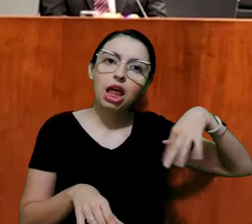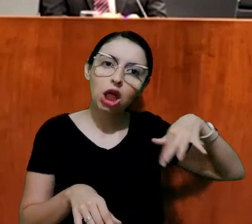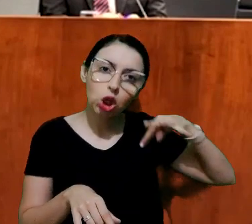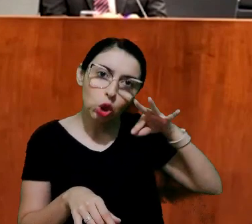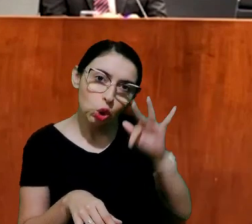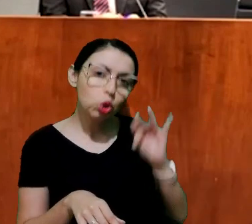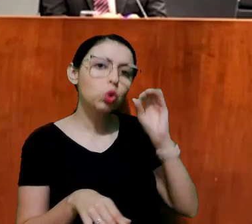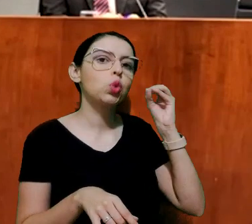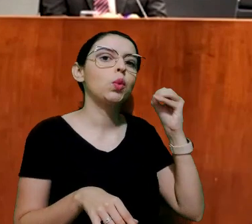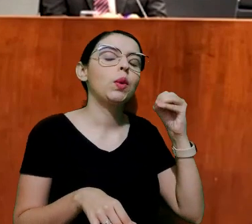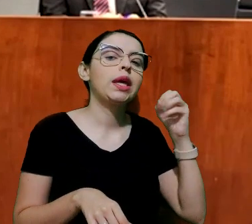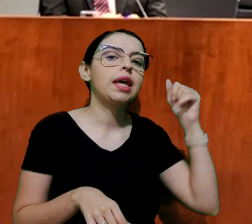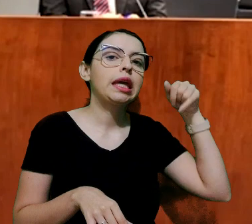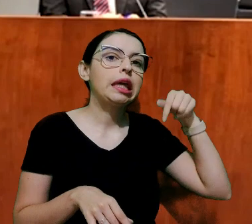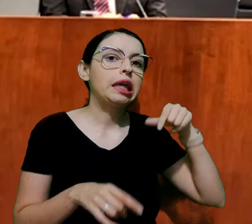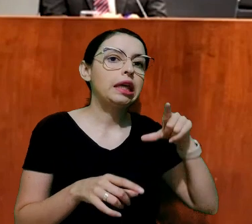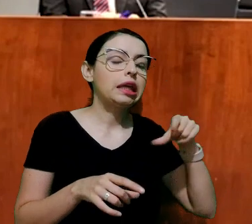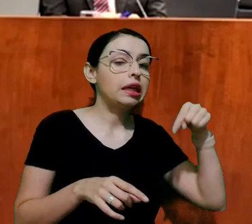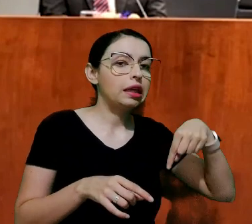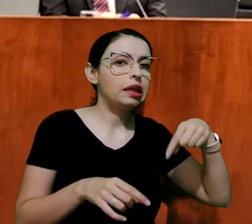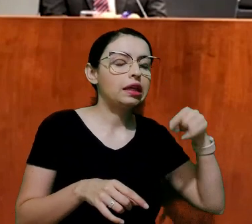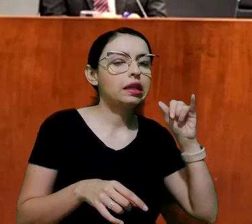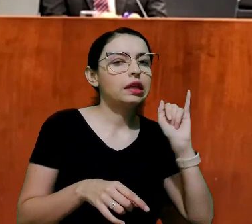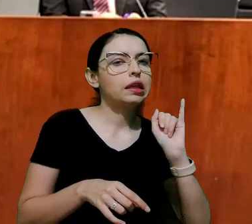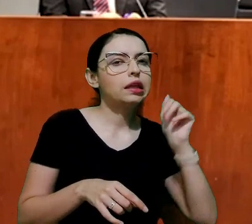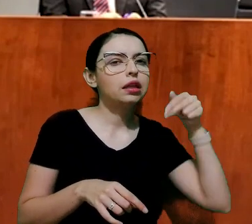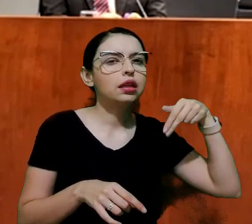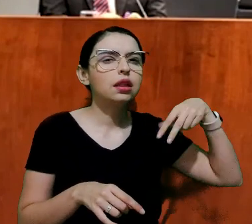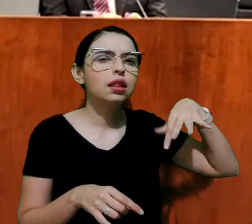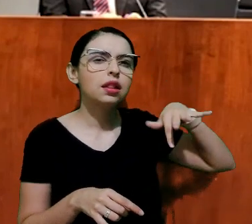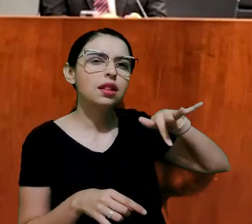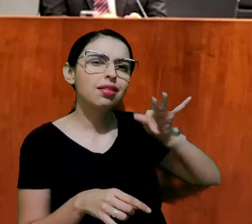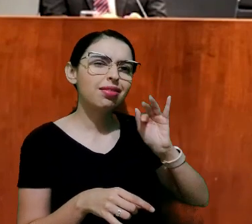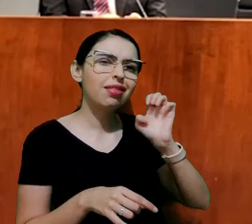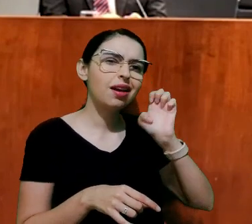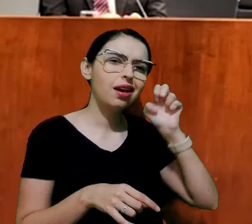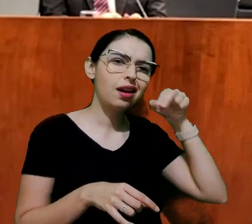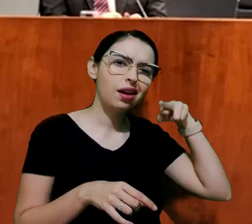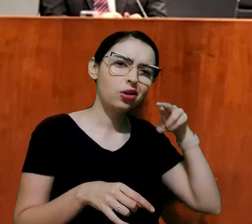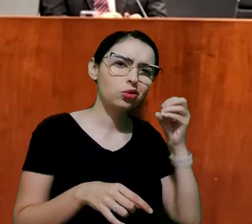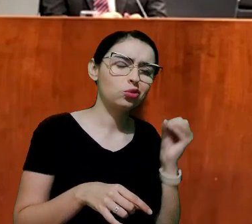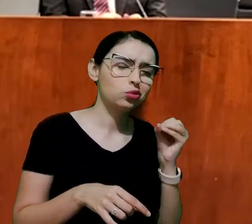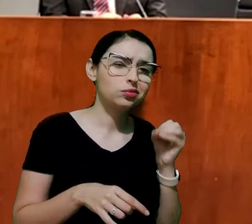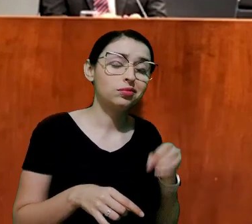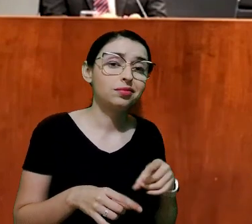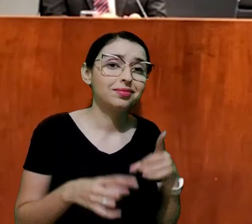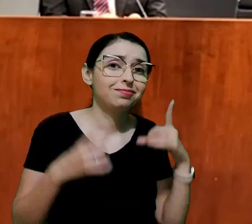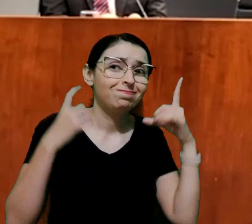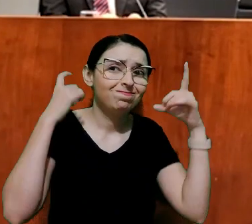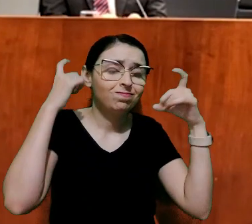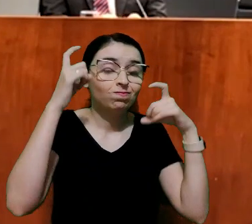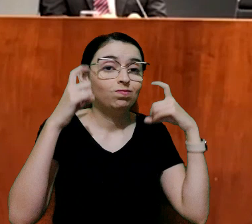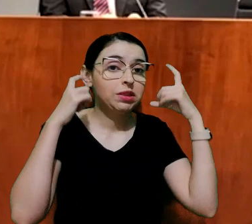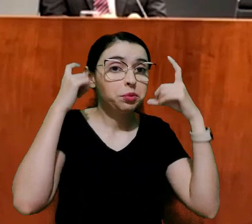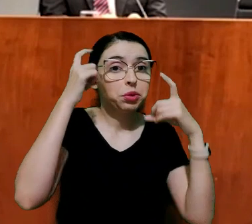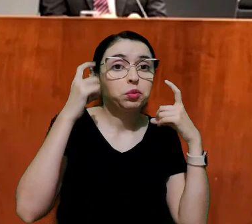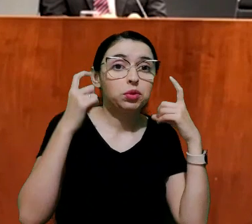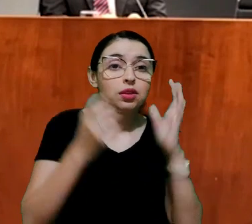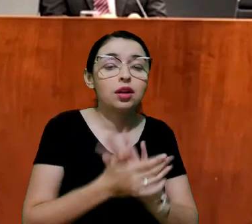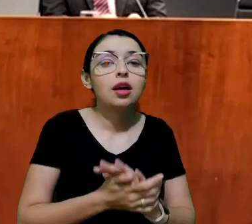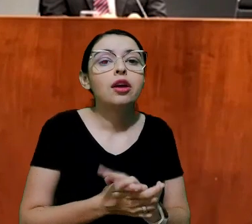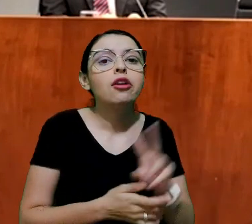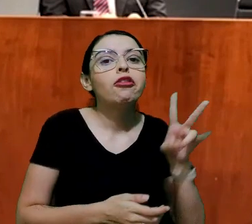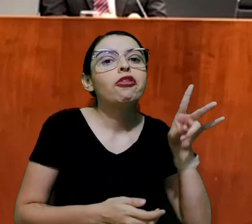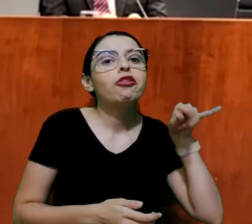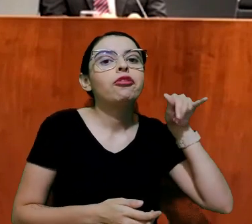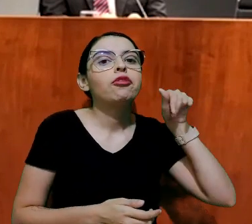para mim, com um teor preocupante, que é a palavra